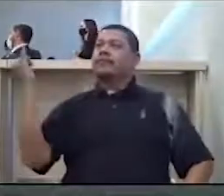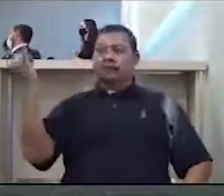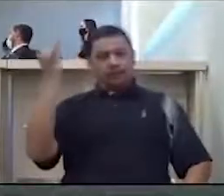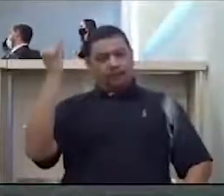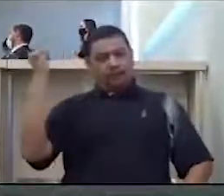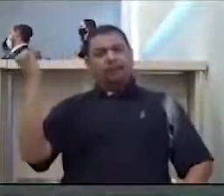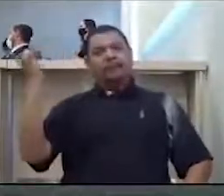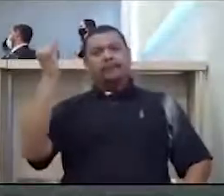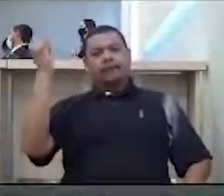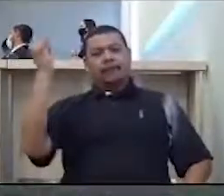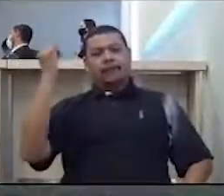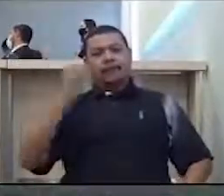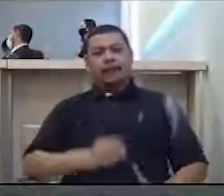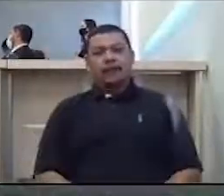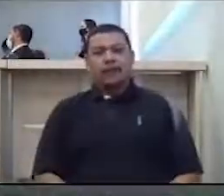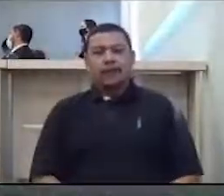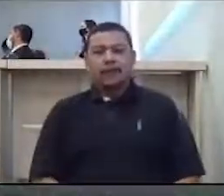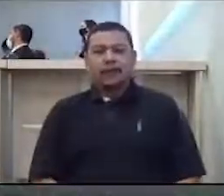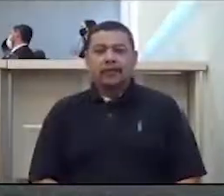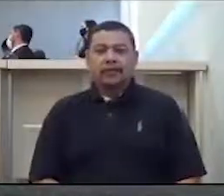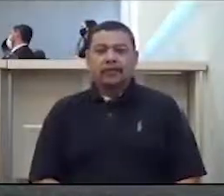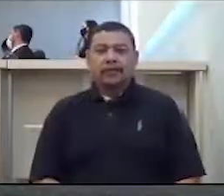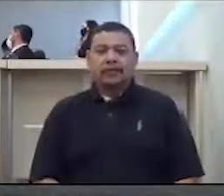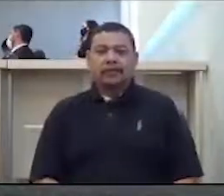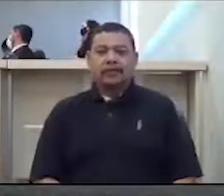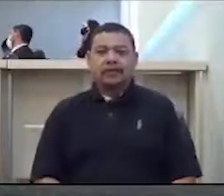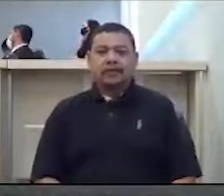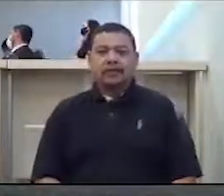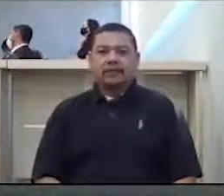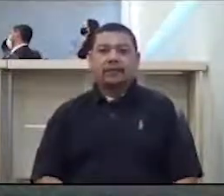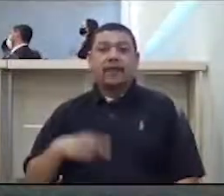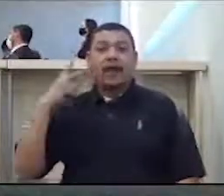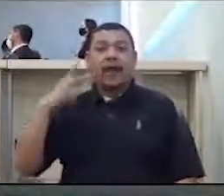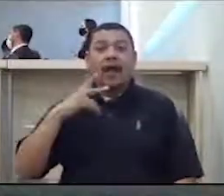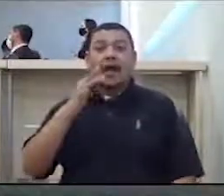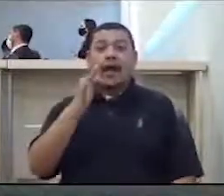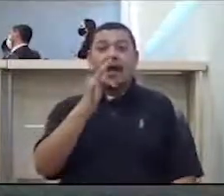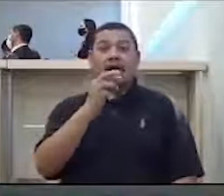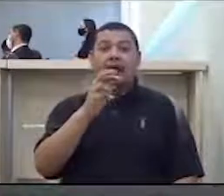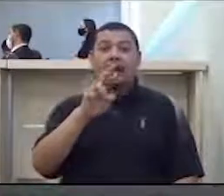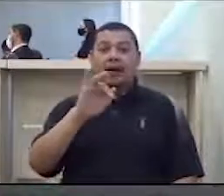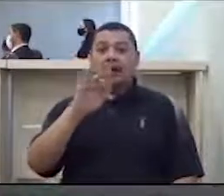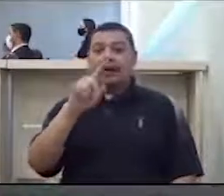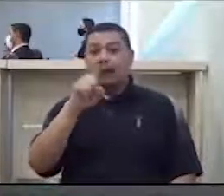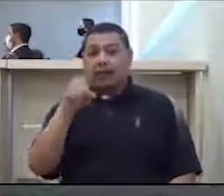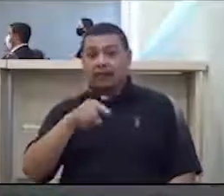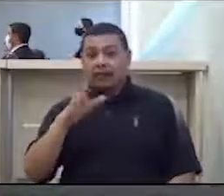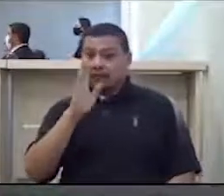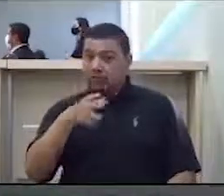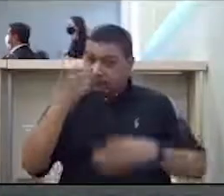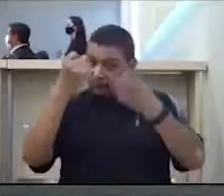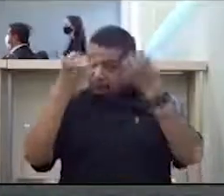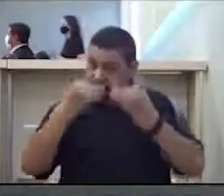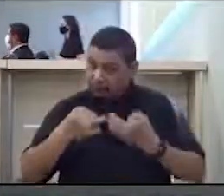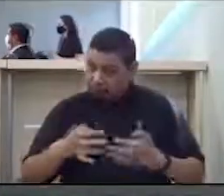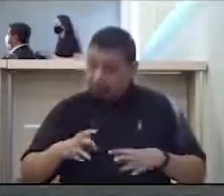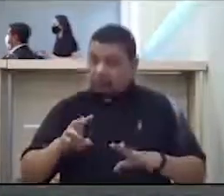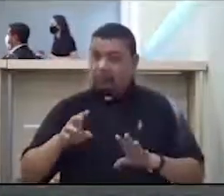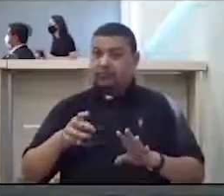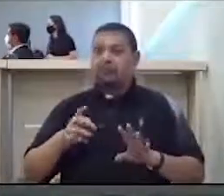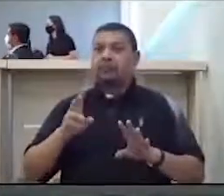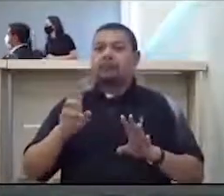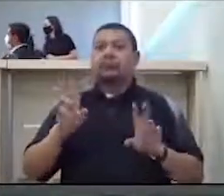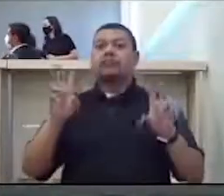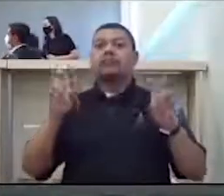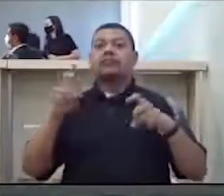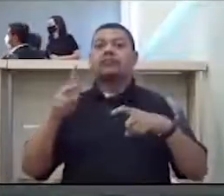importância. O vereador Fritz já deu uma pincelada sobre o euro,